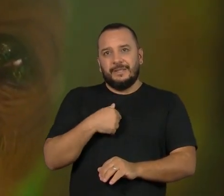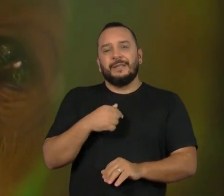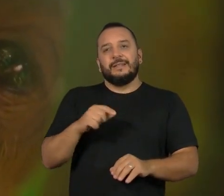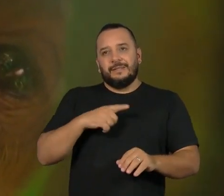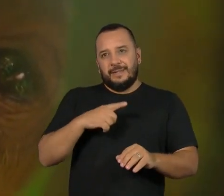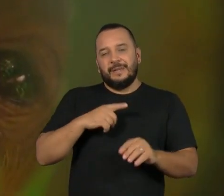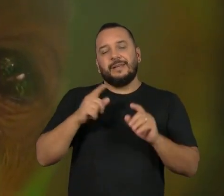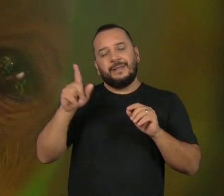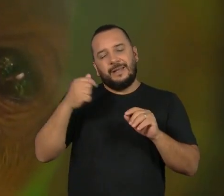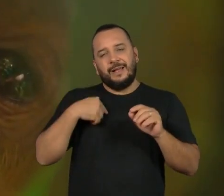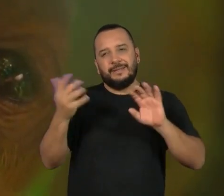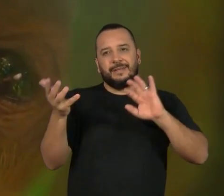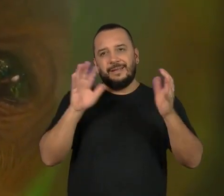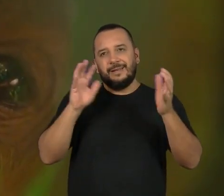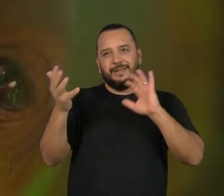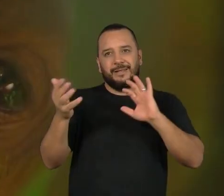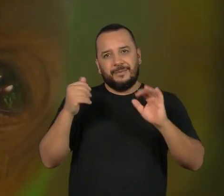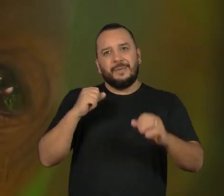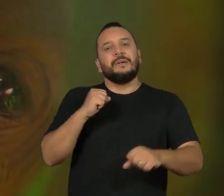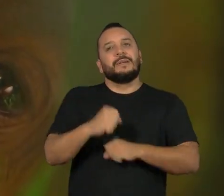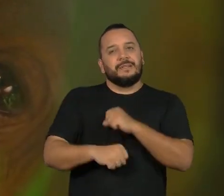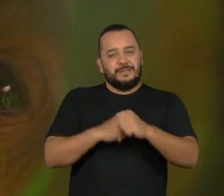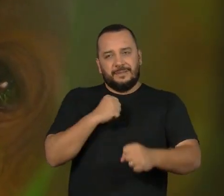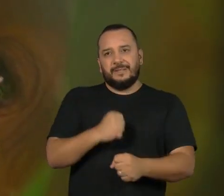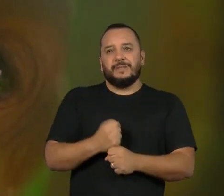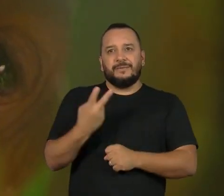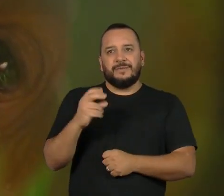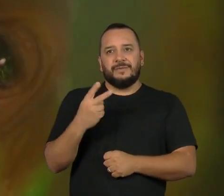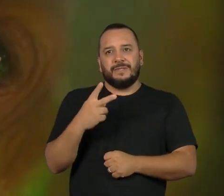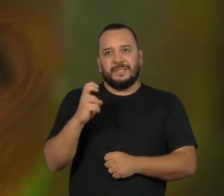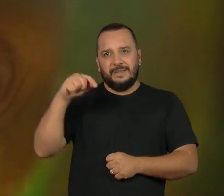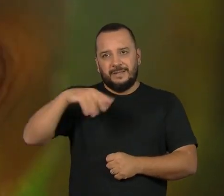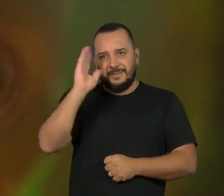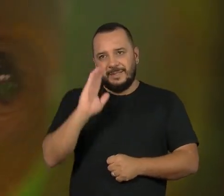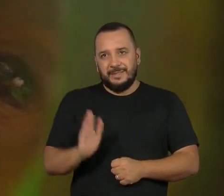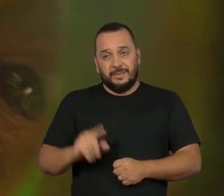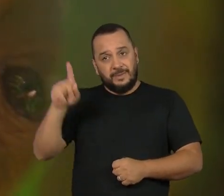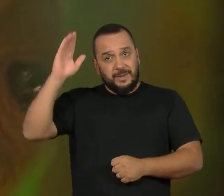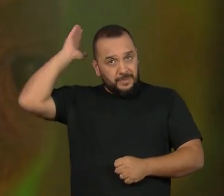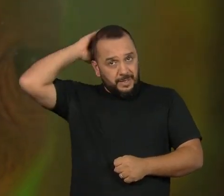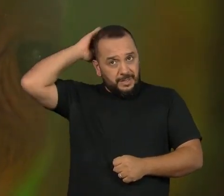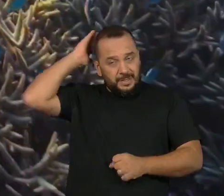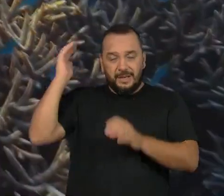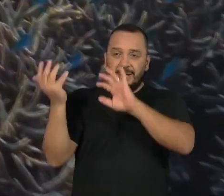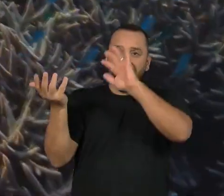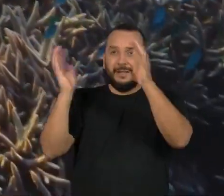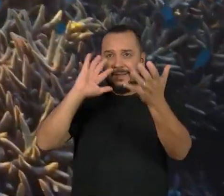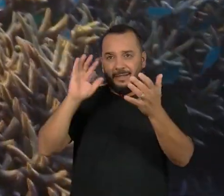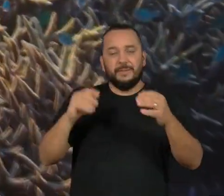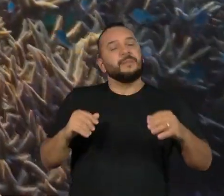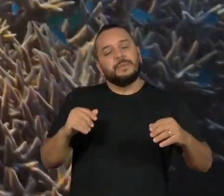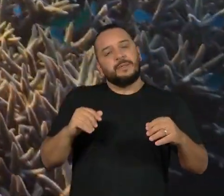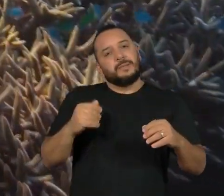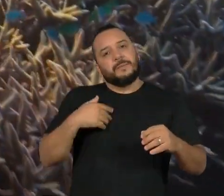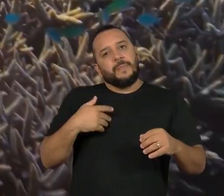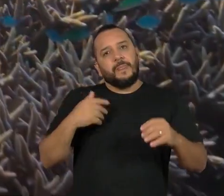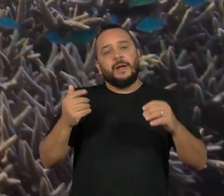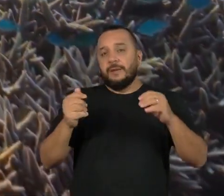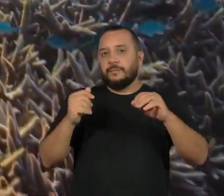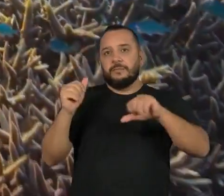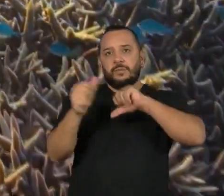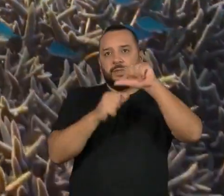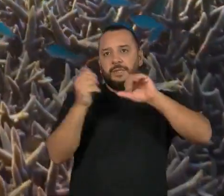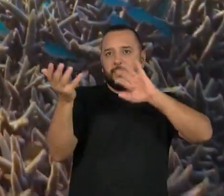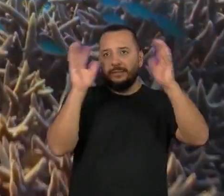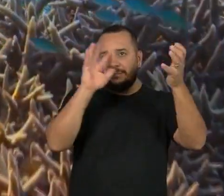Brasil, no Pará, em 2025. E as relações entre clima, mudanças climáticas e biodiversidade, perda de espécies, estão